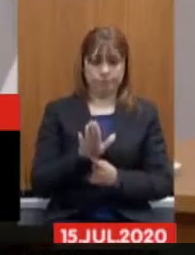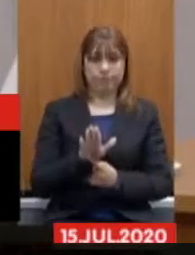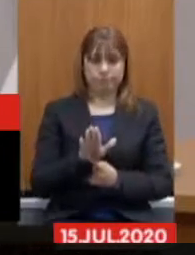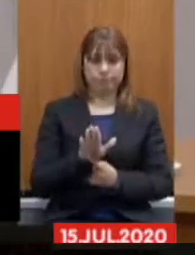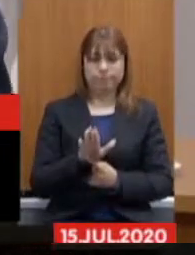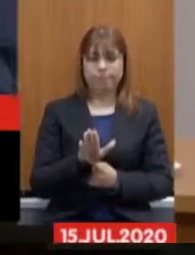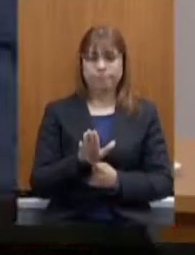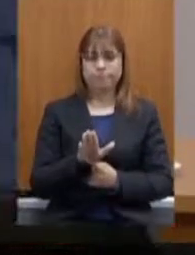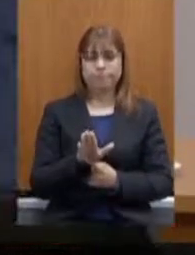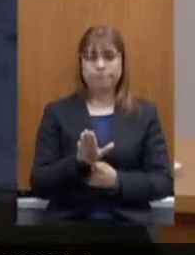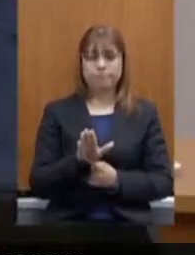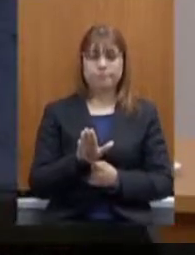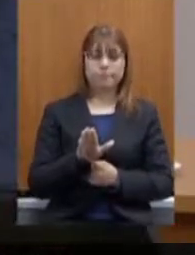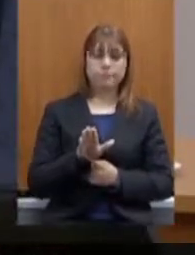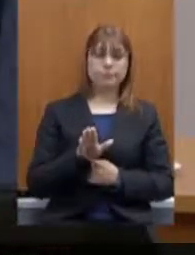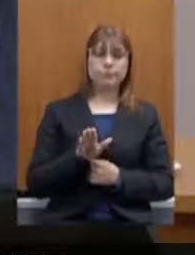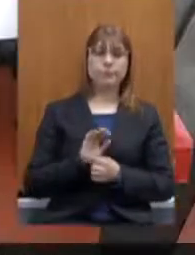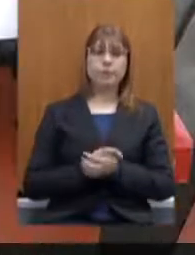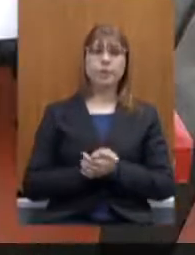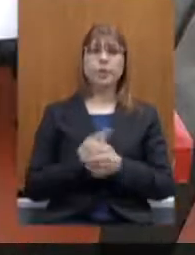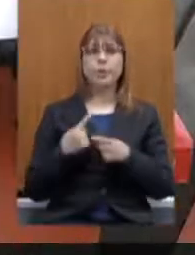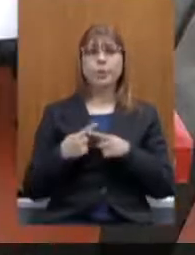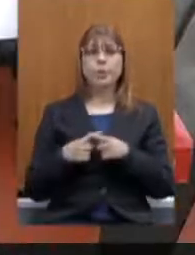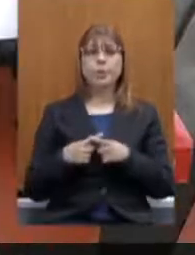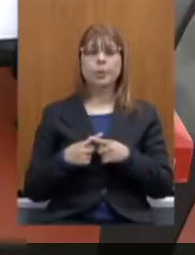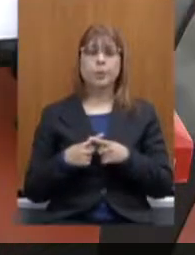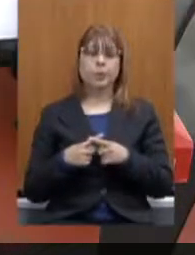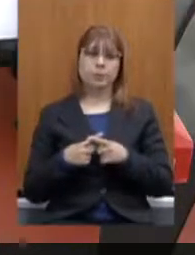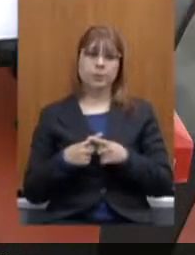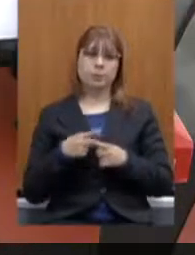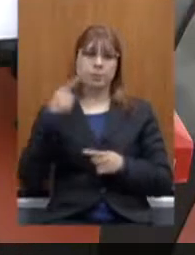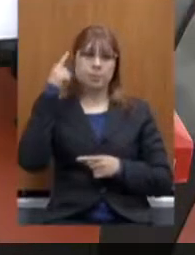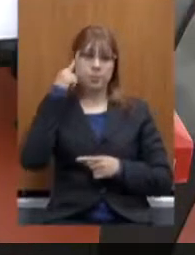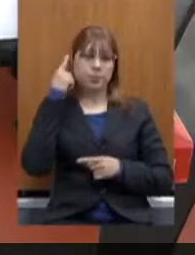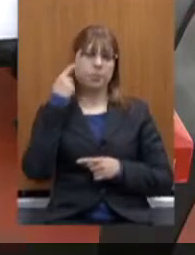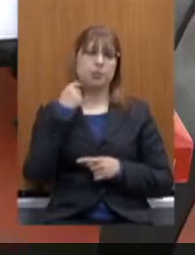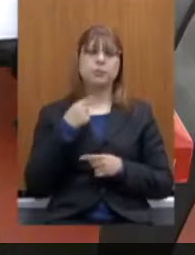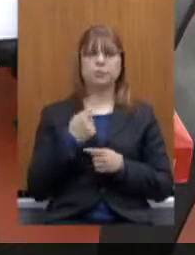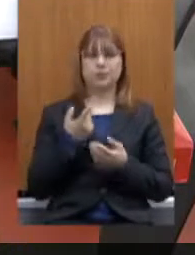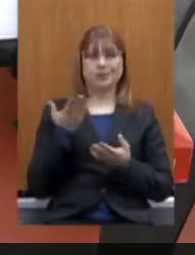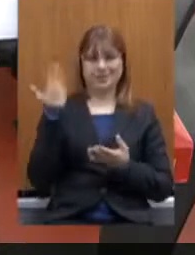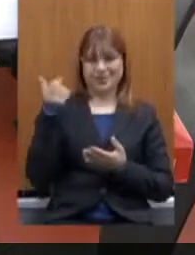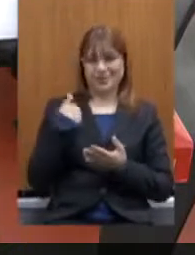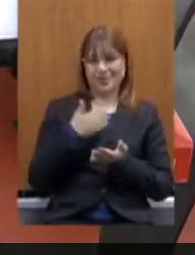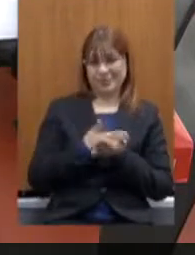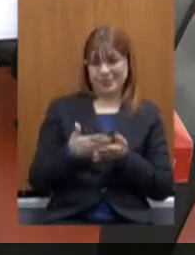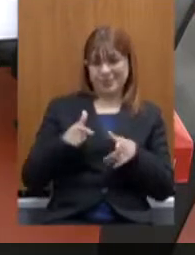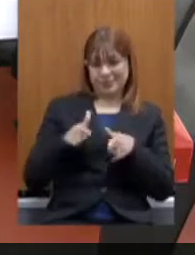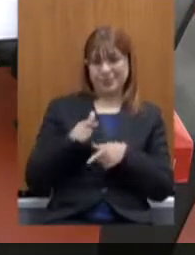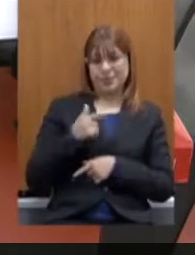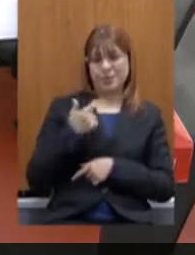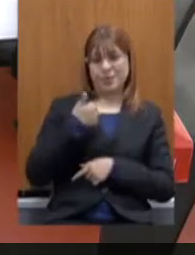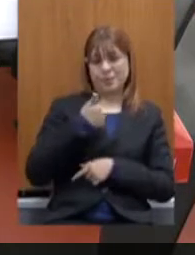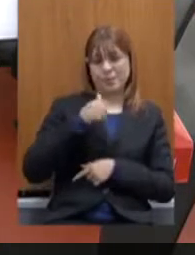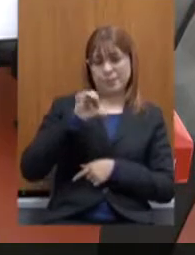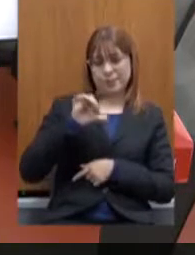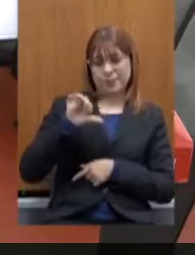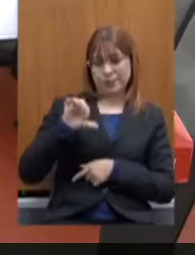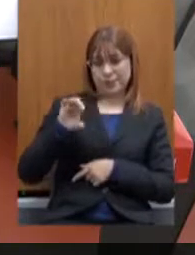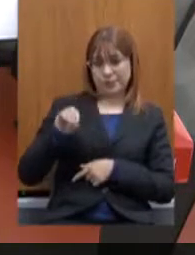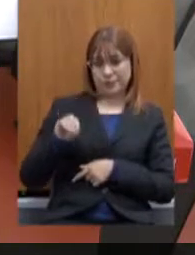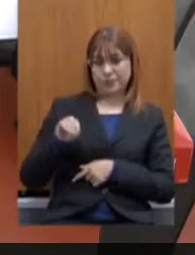que é você quando entra em uma carreira como entrei no ano de 1990